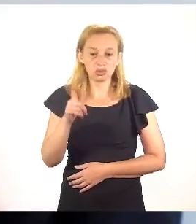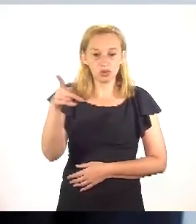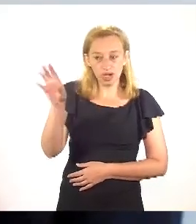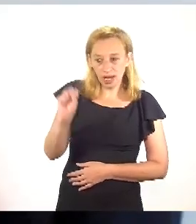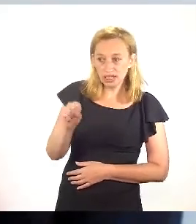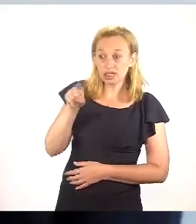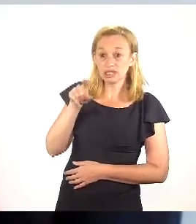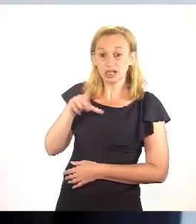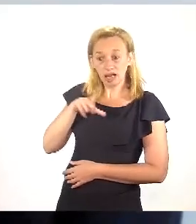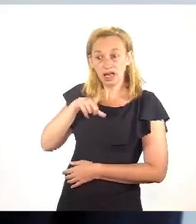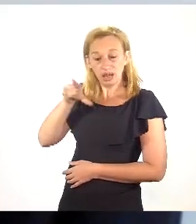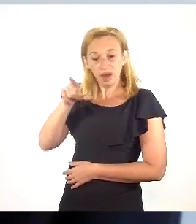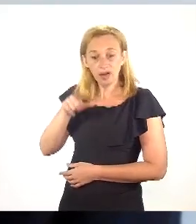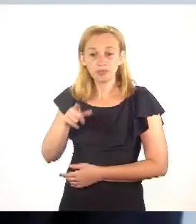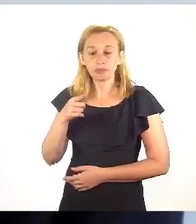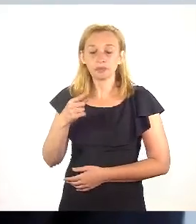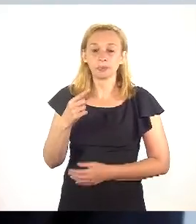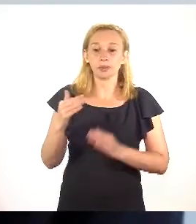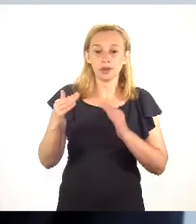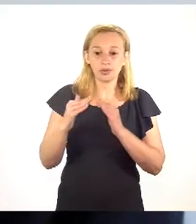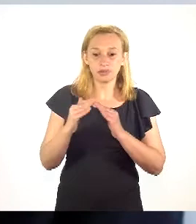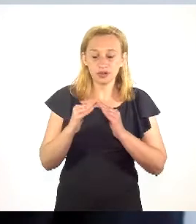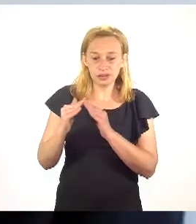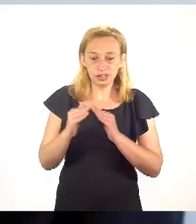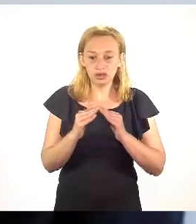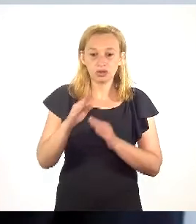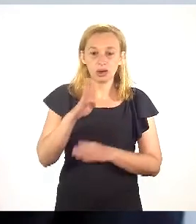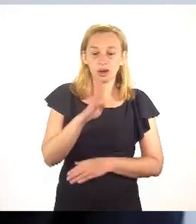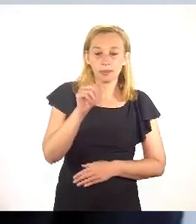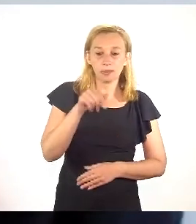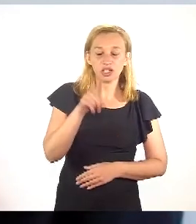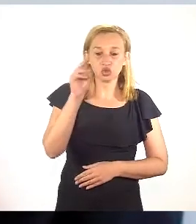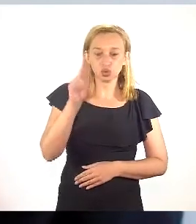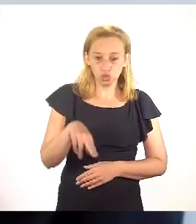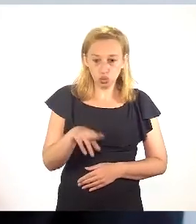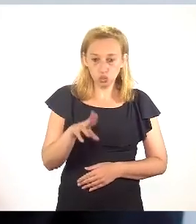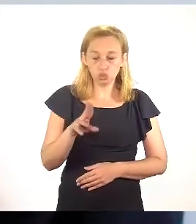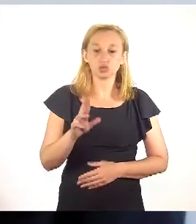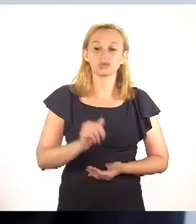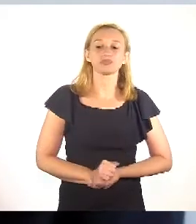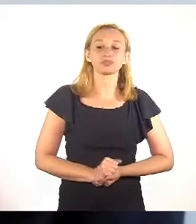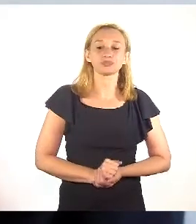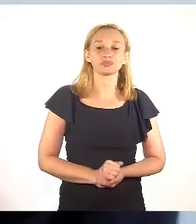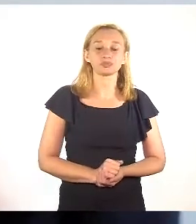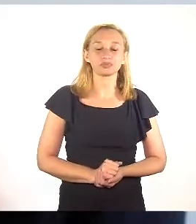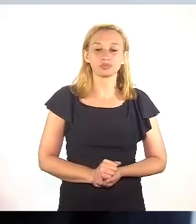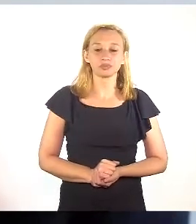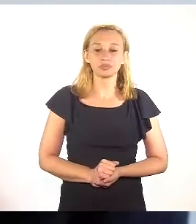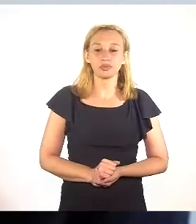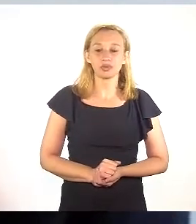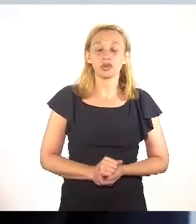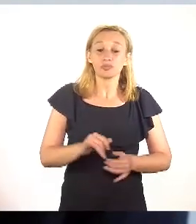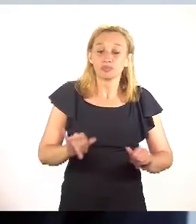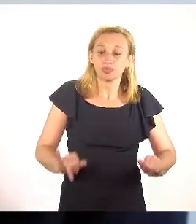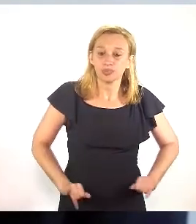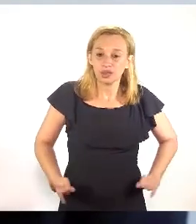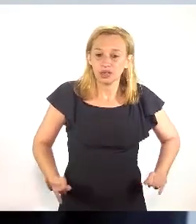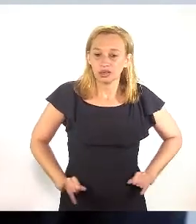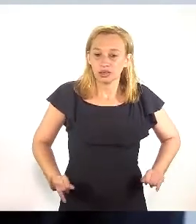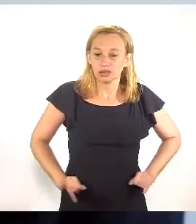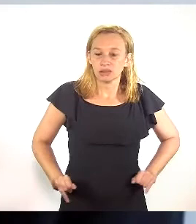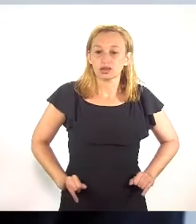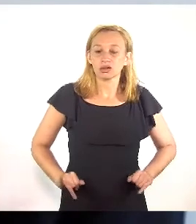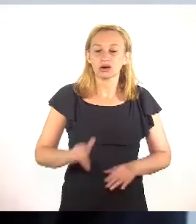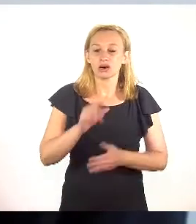lá próximo ao Guandu, o maior estação de tratamento do mundo, e sofre com falta de água